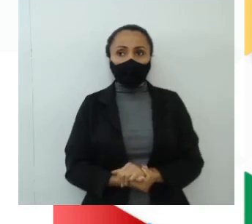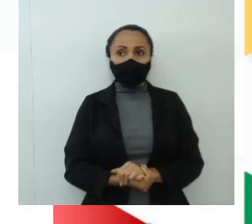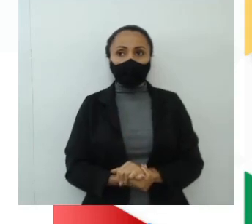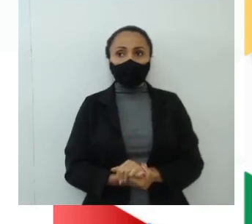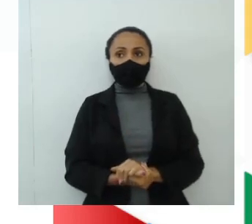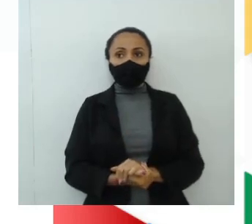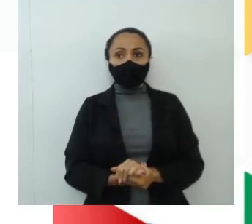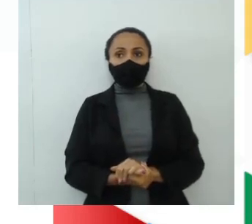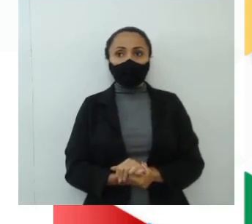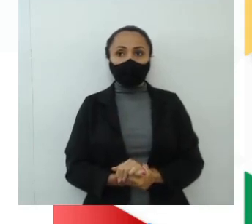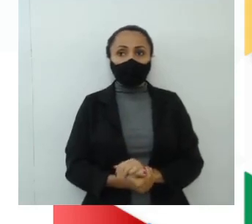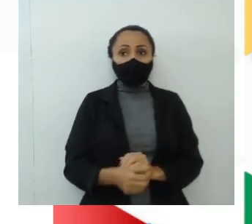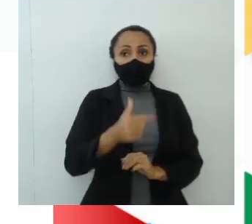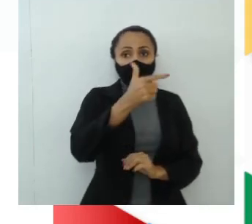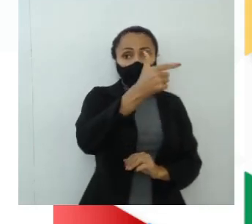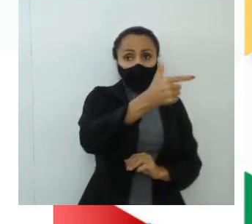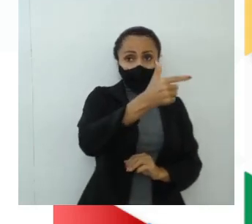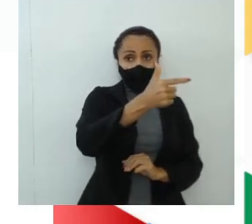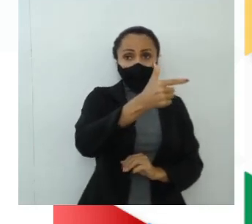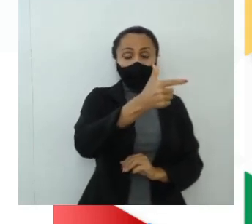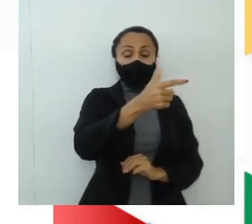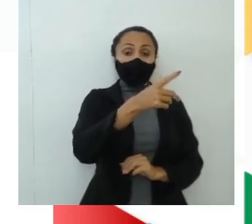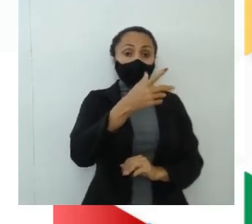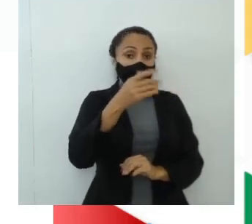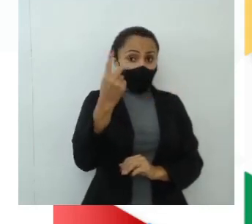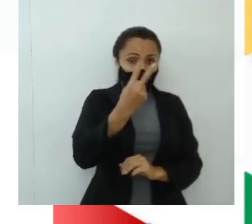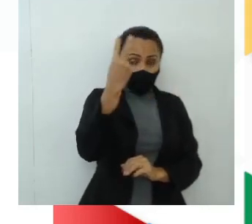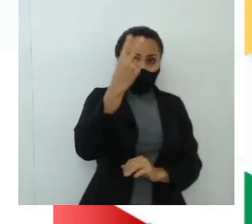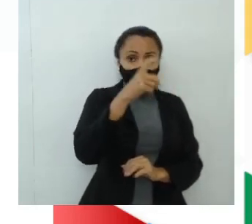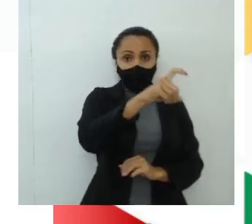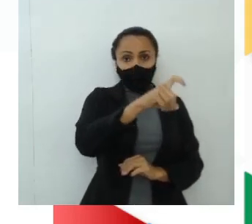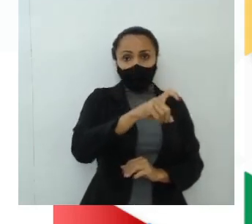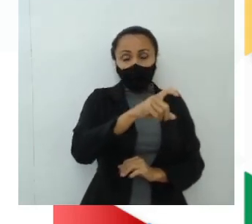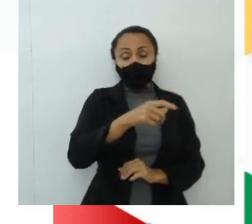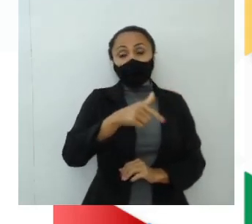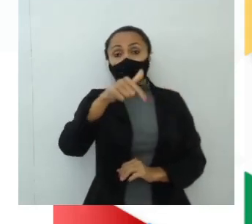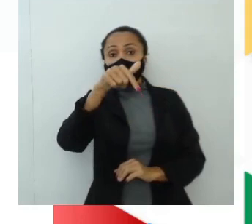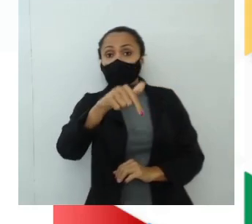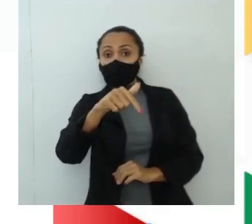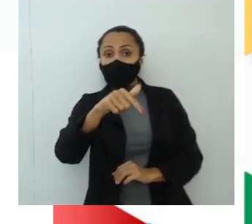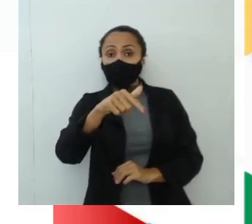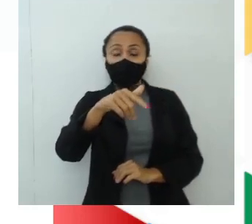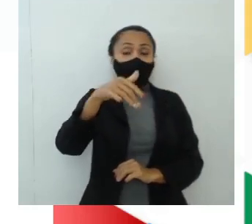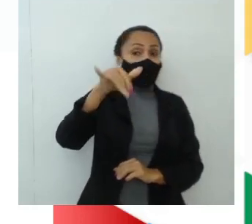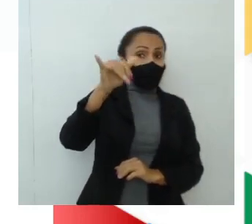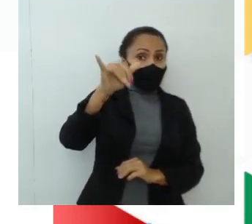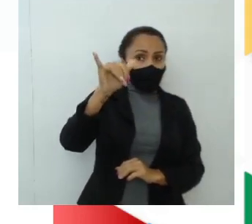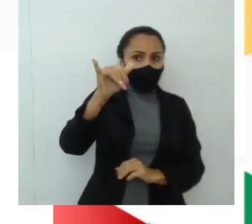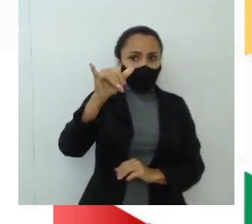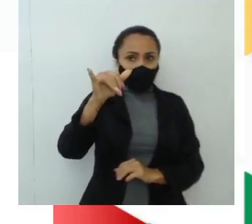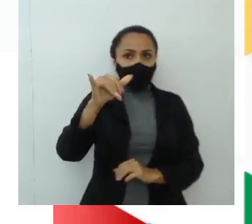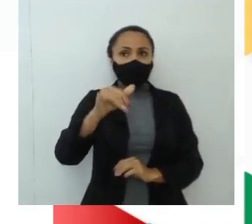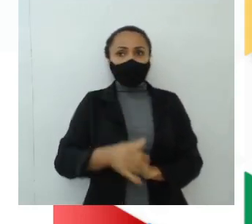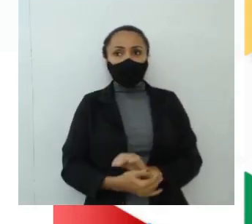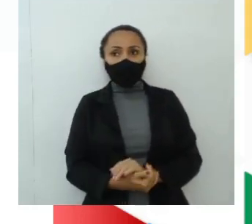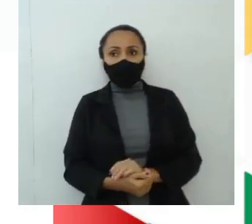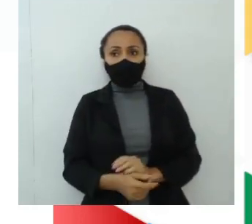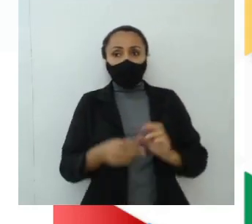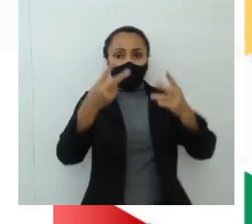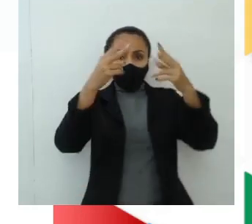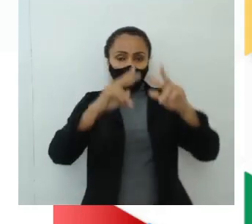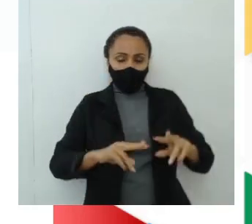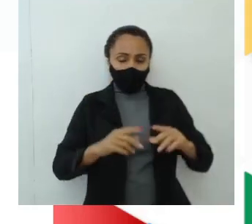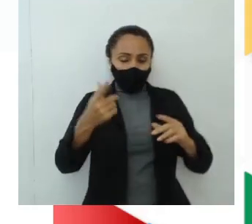ordenados. 2, que vale x, 7, que y, lá em cima, tá vendo? Aí vem aqui para